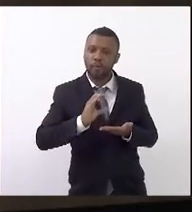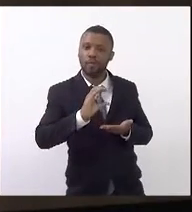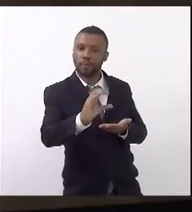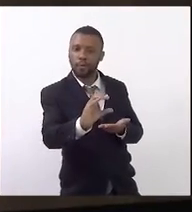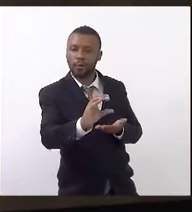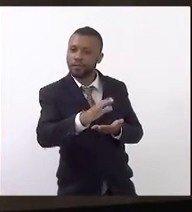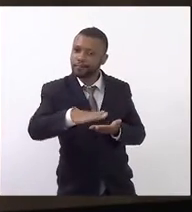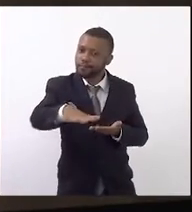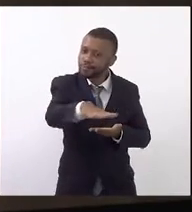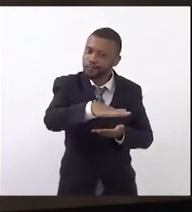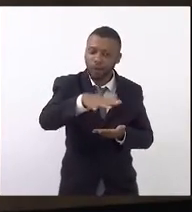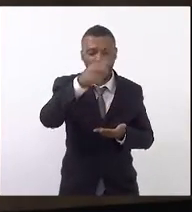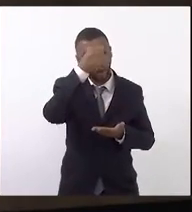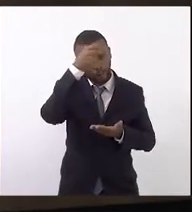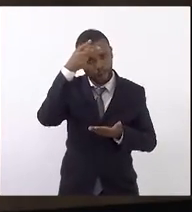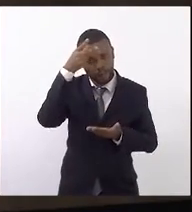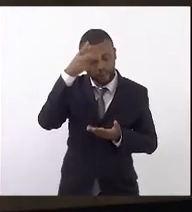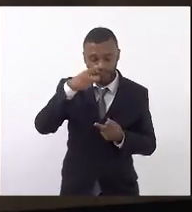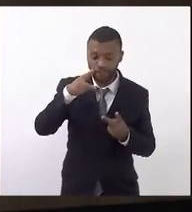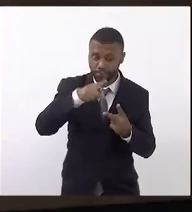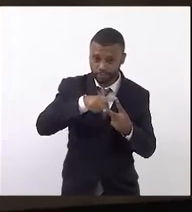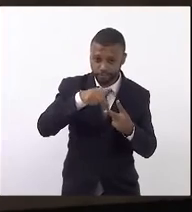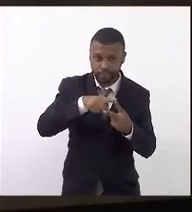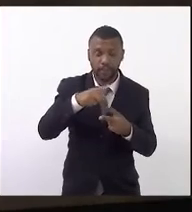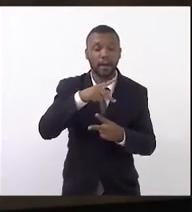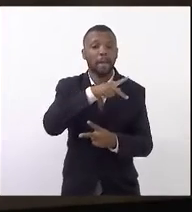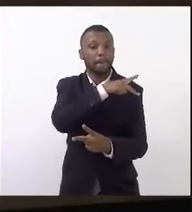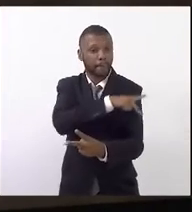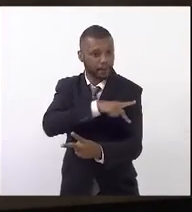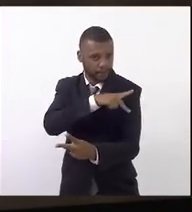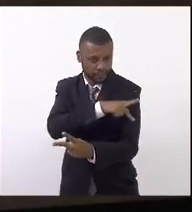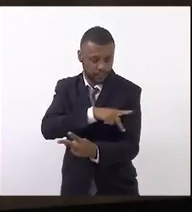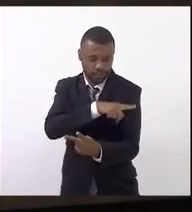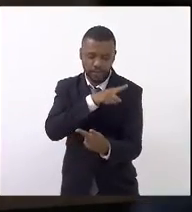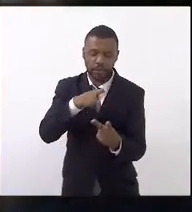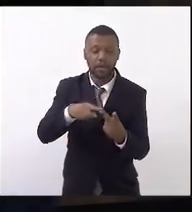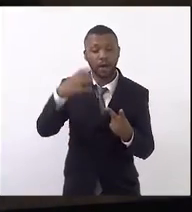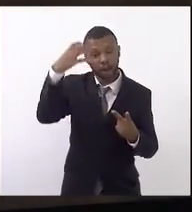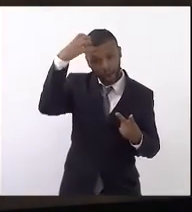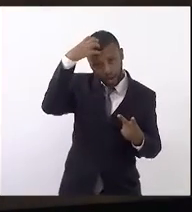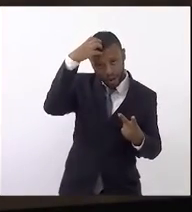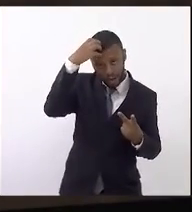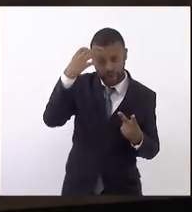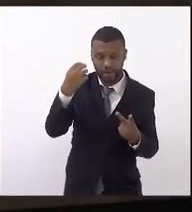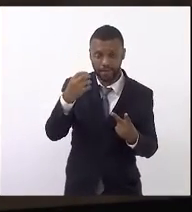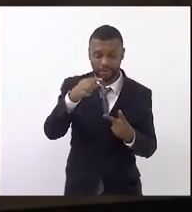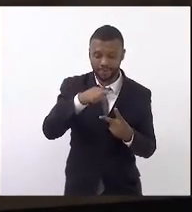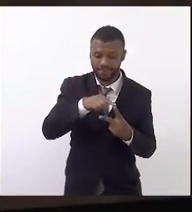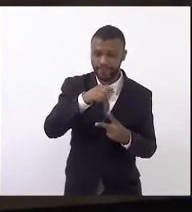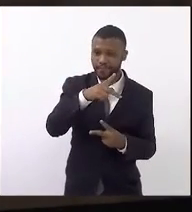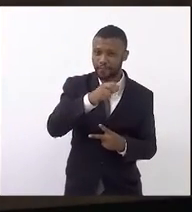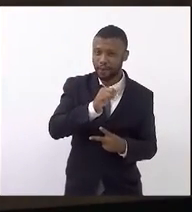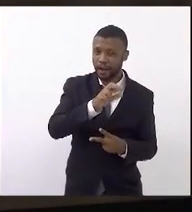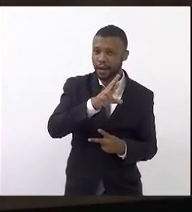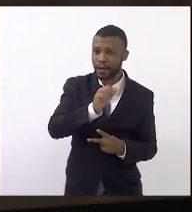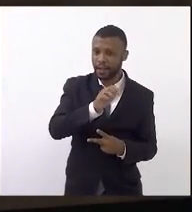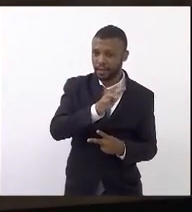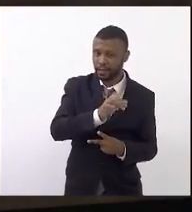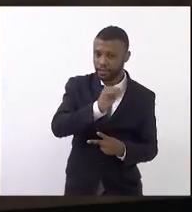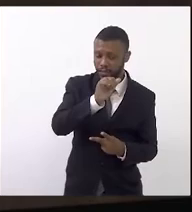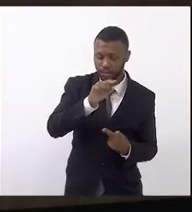Janeiro aos municípios de Paraty e Angra dos Reis, que